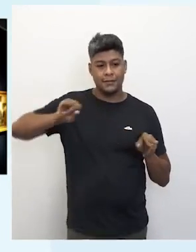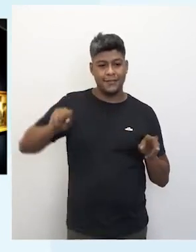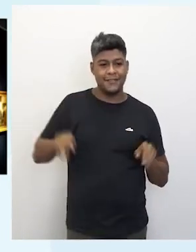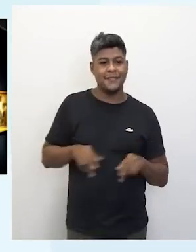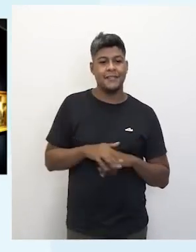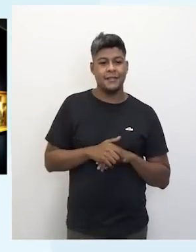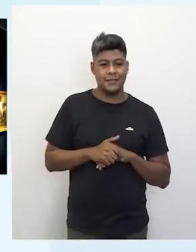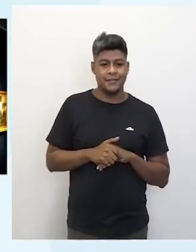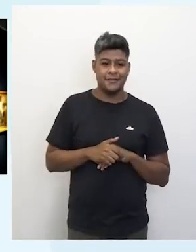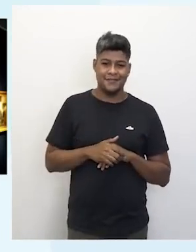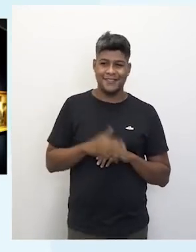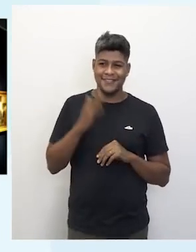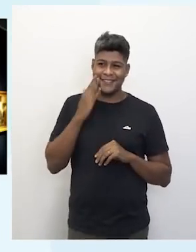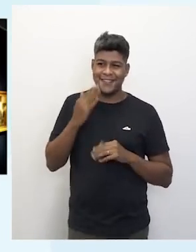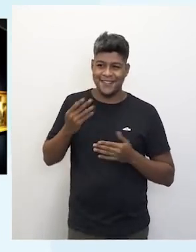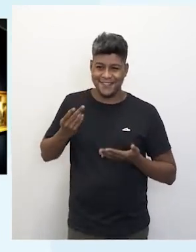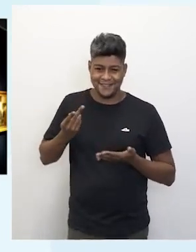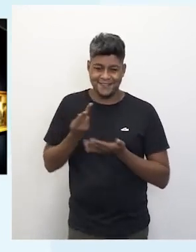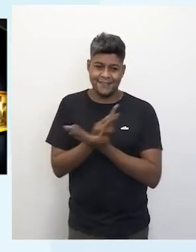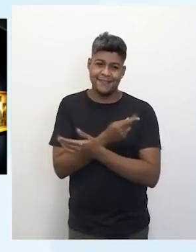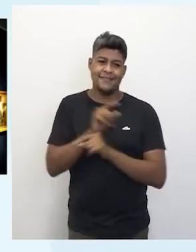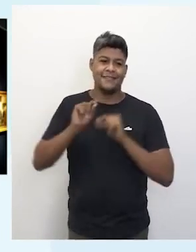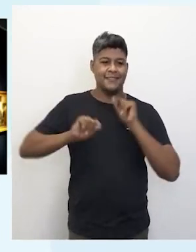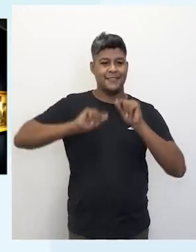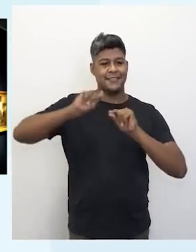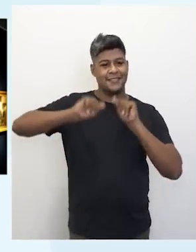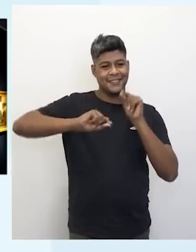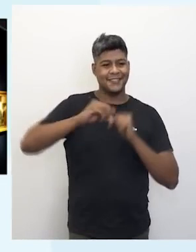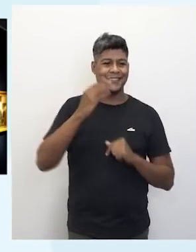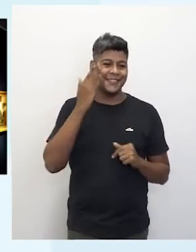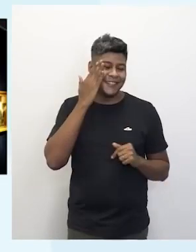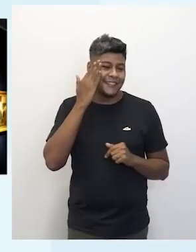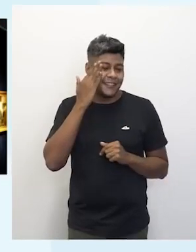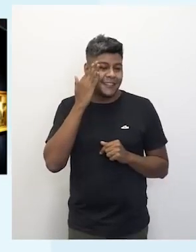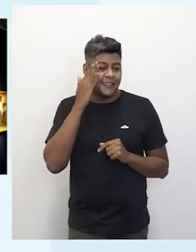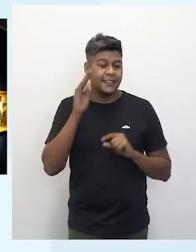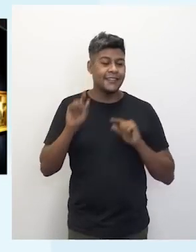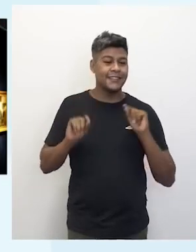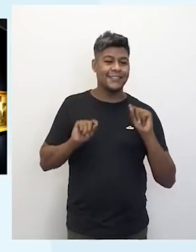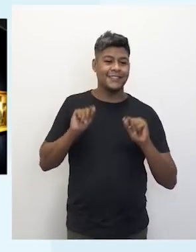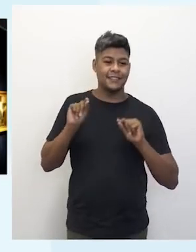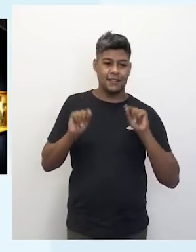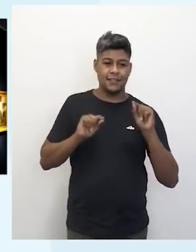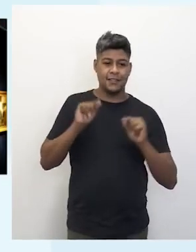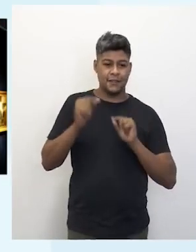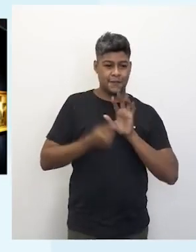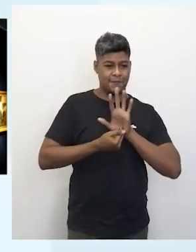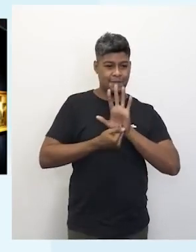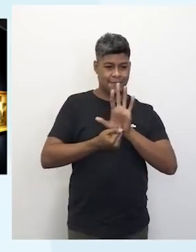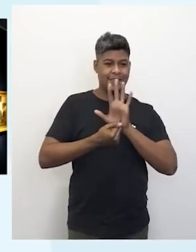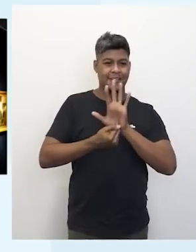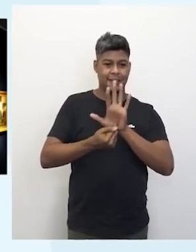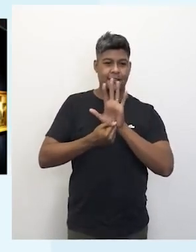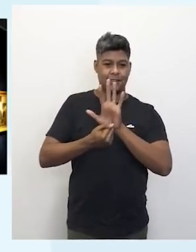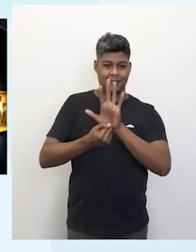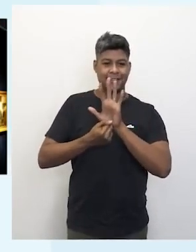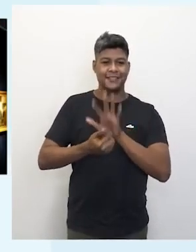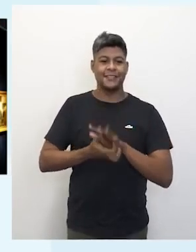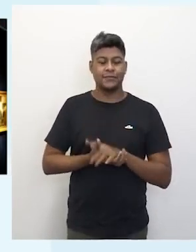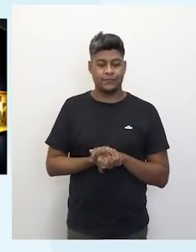tá? A galeria acontece, né, quando você coloca uma exposição coletiva, né, com